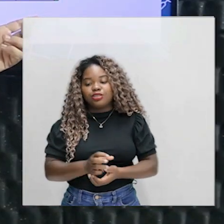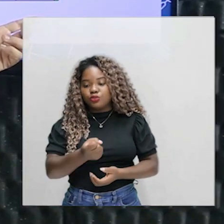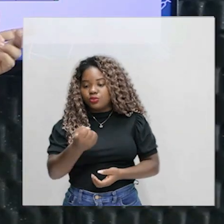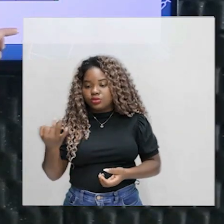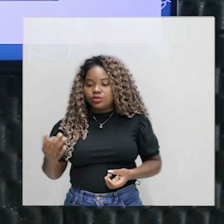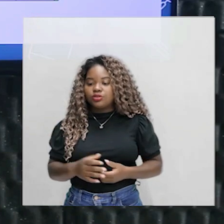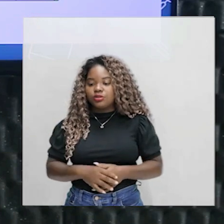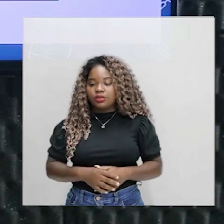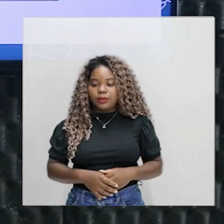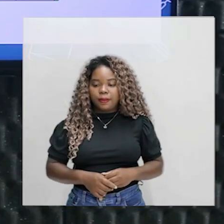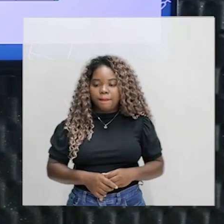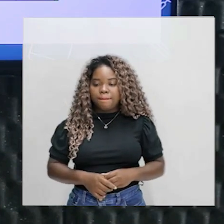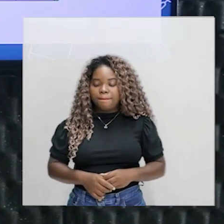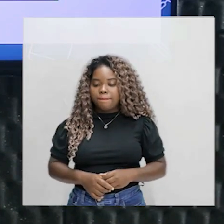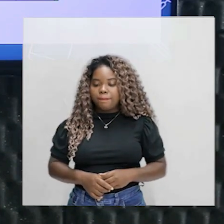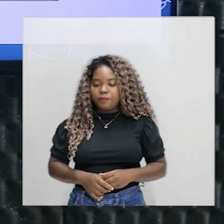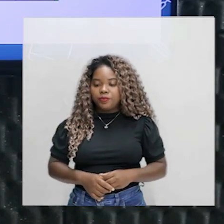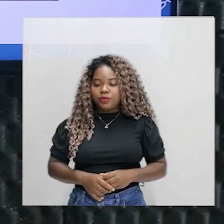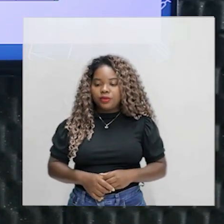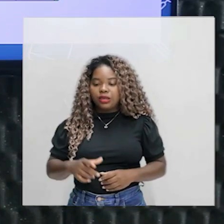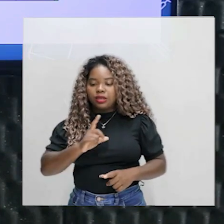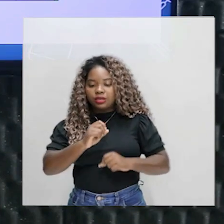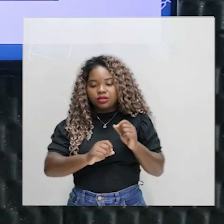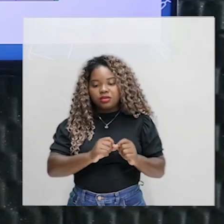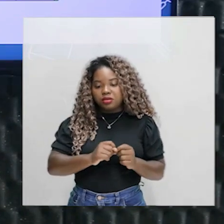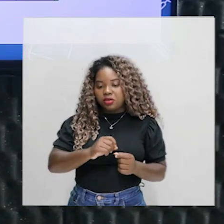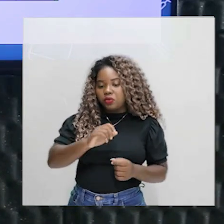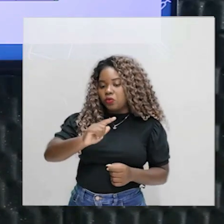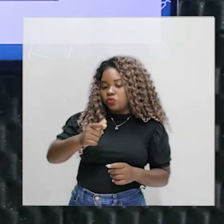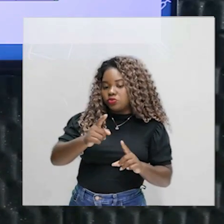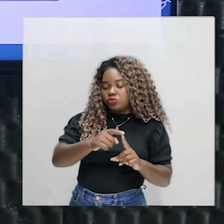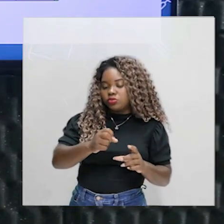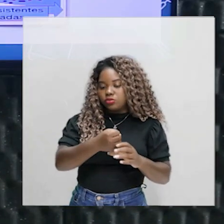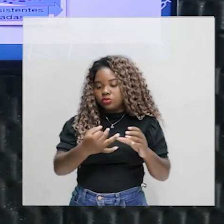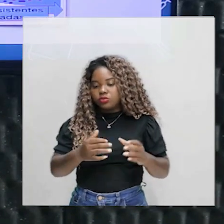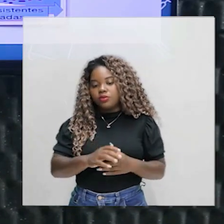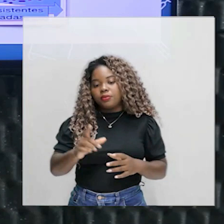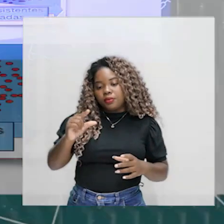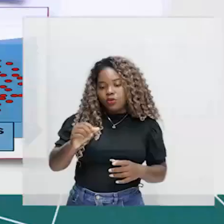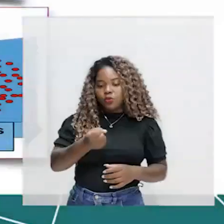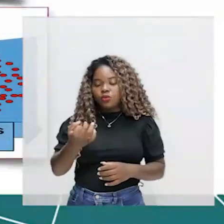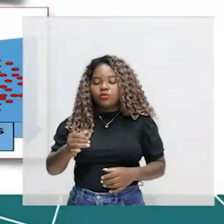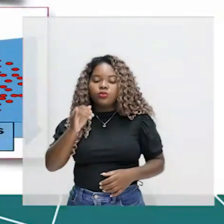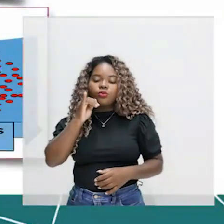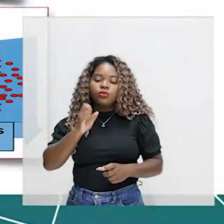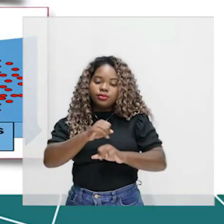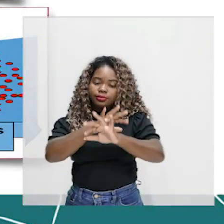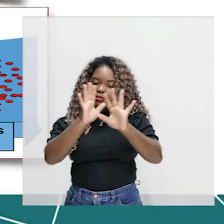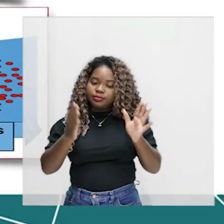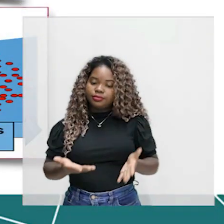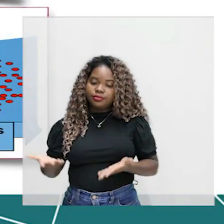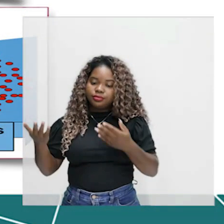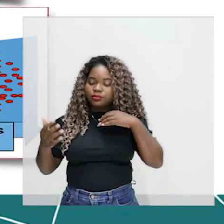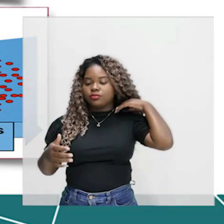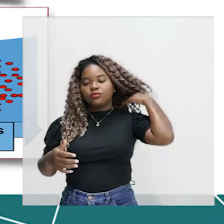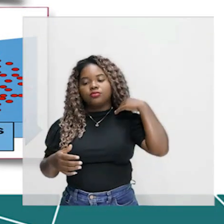selecionado e o fenótipo intermediário em menor quantidade tá vou dar um exemplo aqui para vocês de uma tipo de